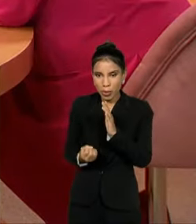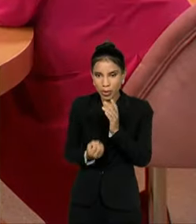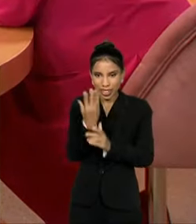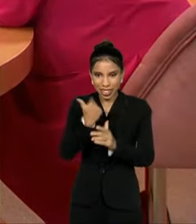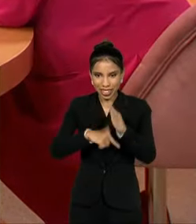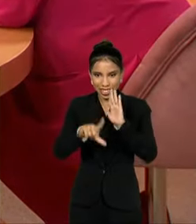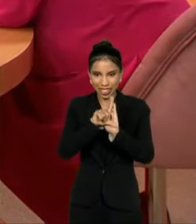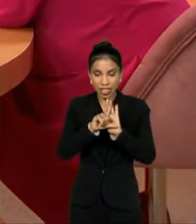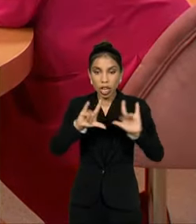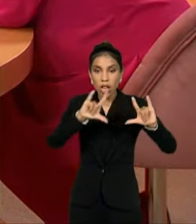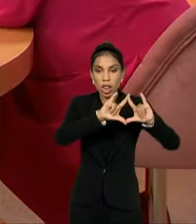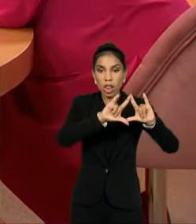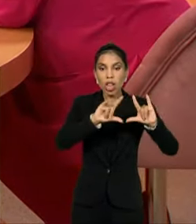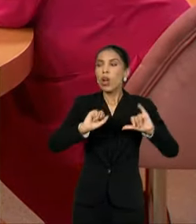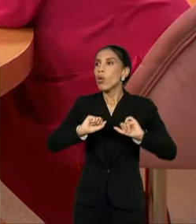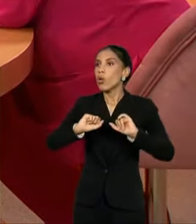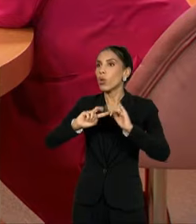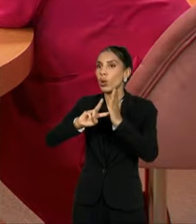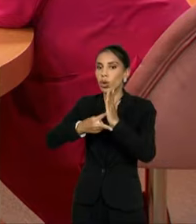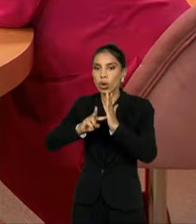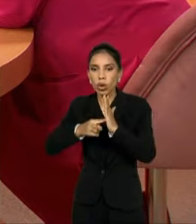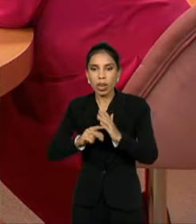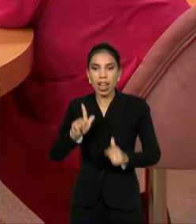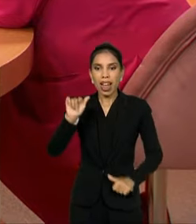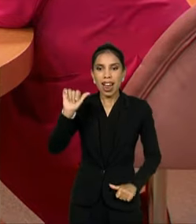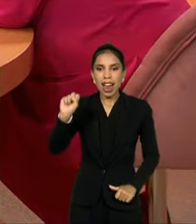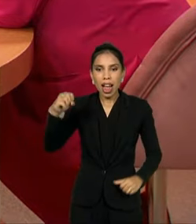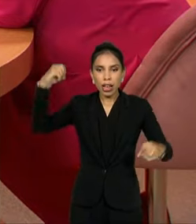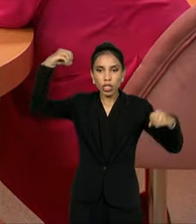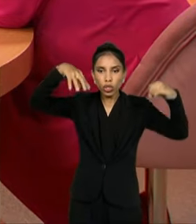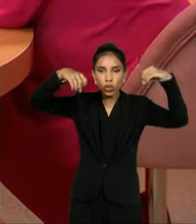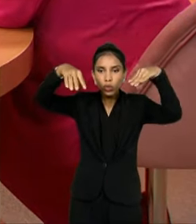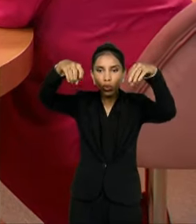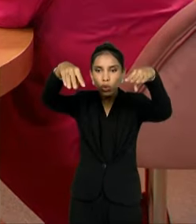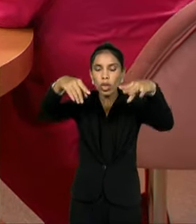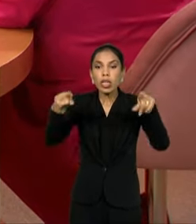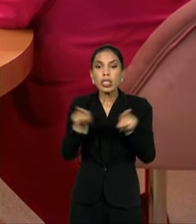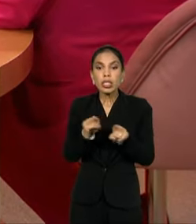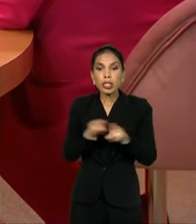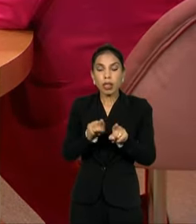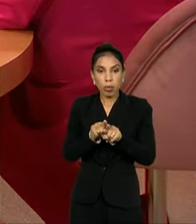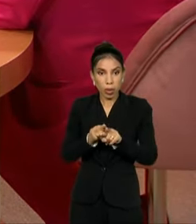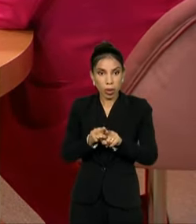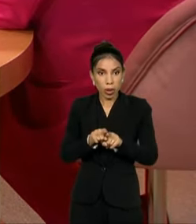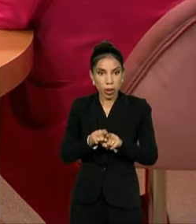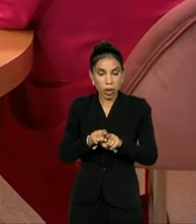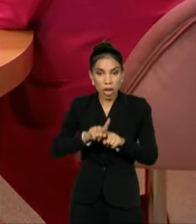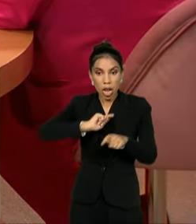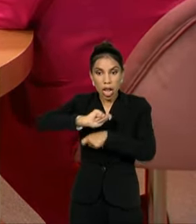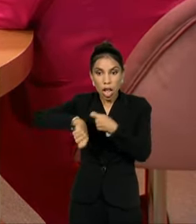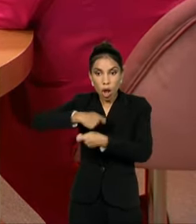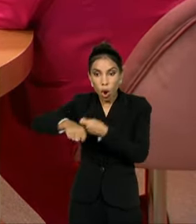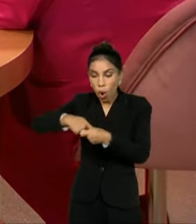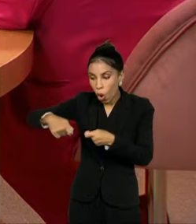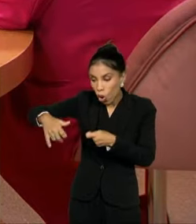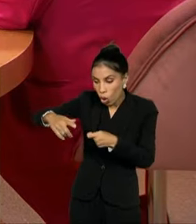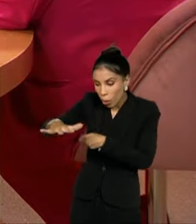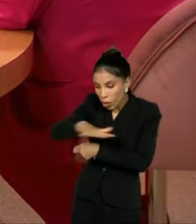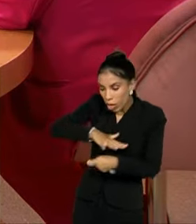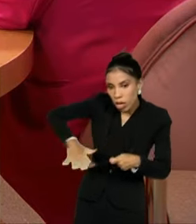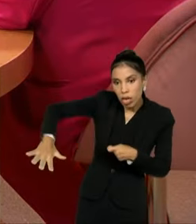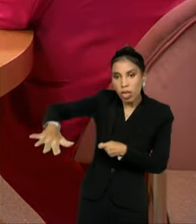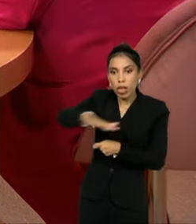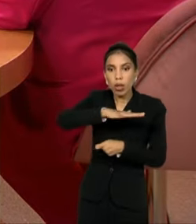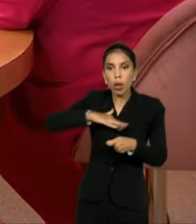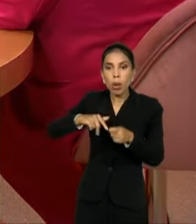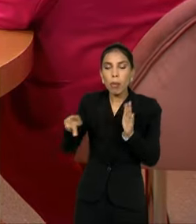acontece com a milícia? Eles dominam condomínio, eles dominam gás, eles dominam luz, eles têm um domínio militar e econômico de uma região e transformam isso em